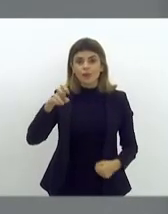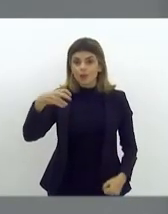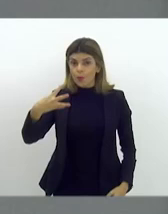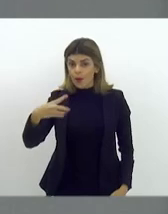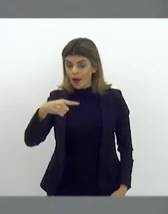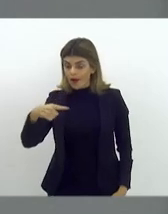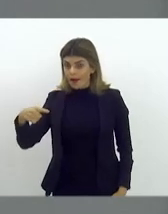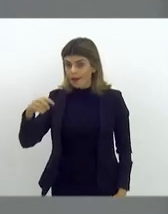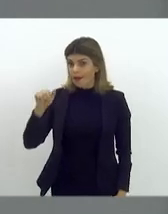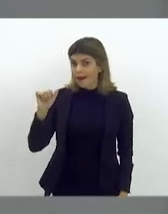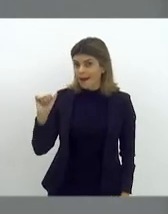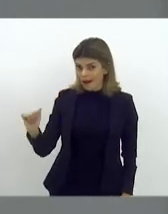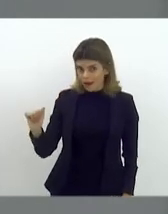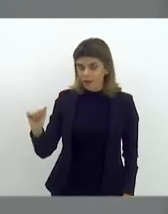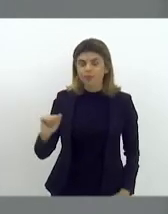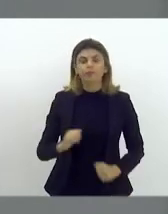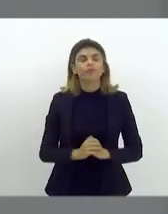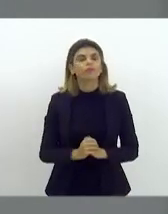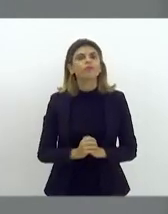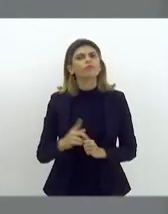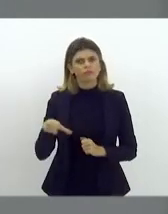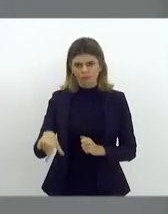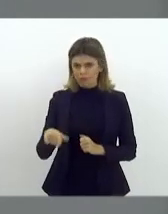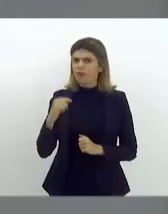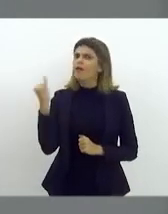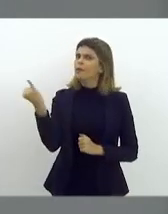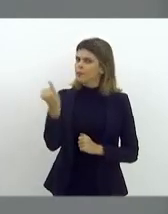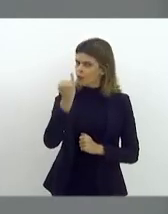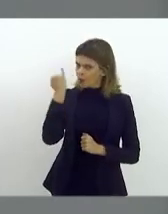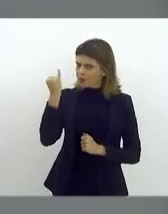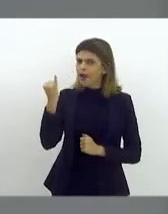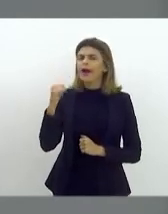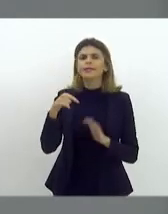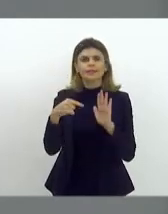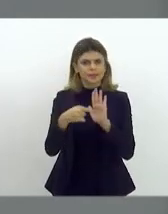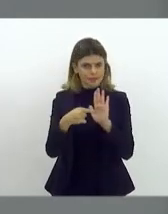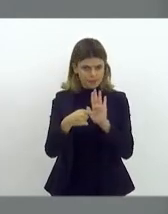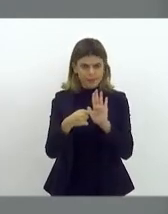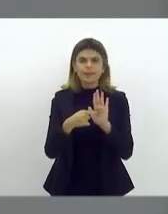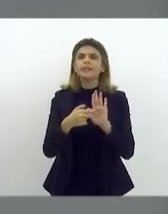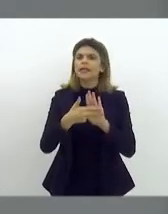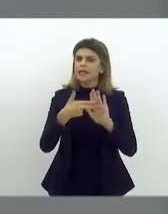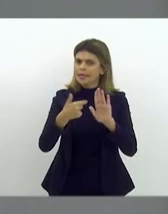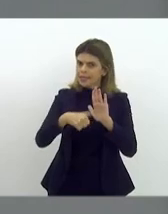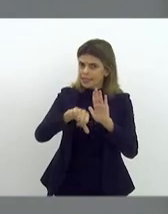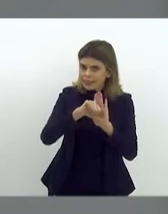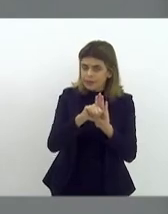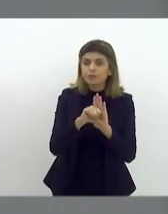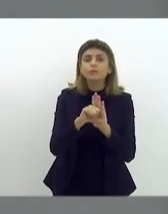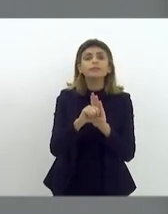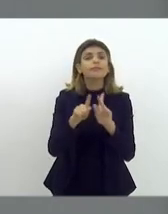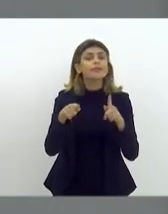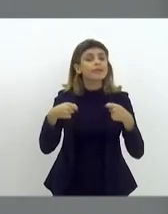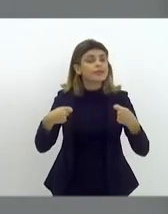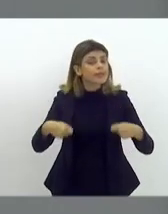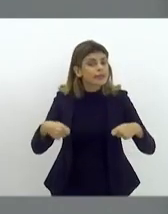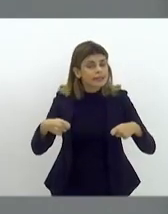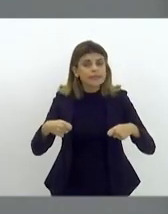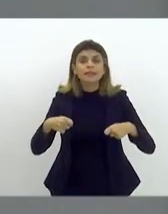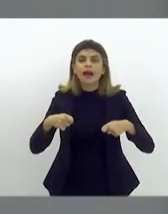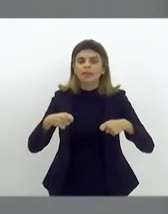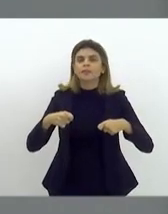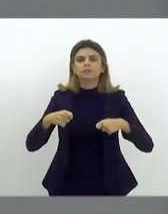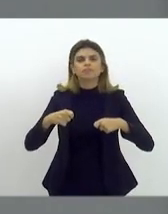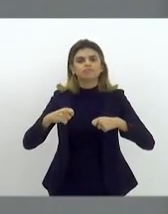ele teve uma imensa relevância né e ele advérbio a partir justamente de uma necessidade prática